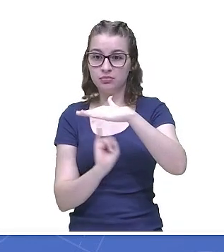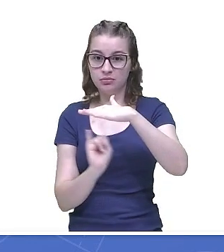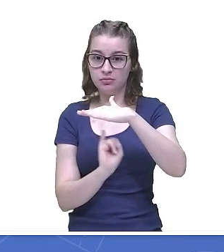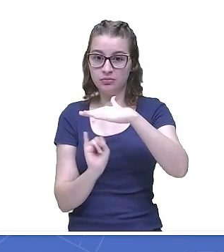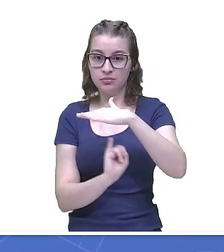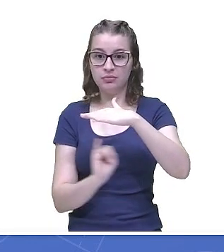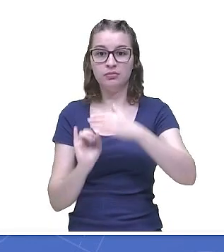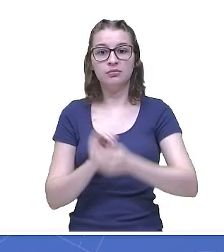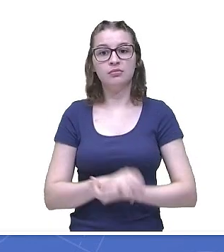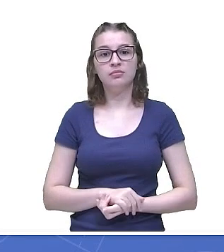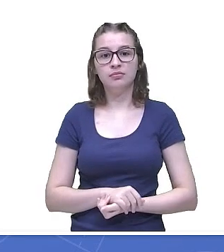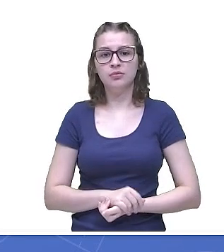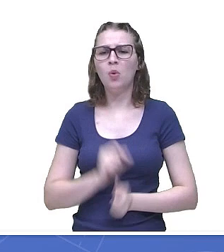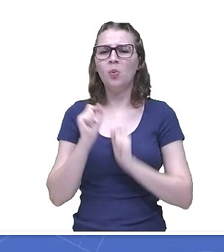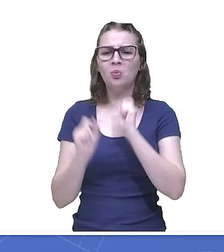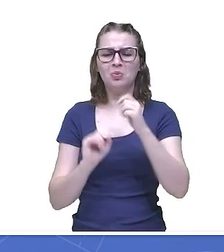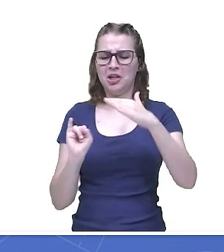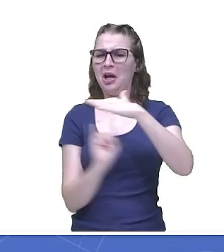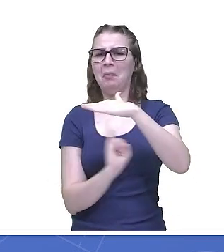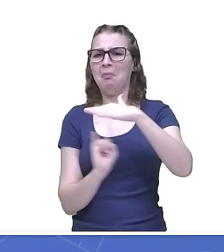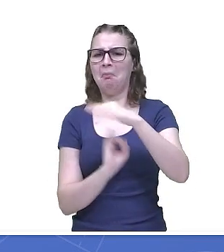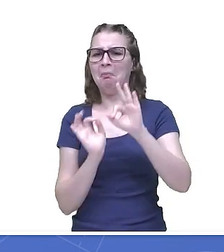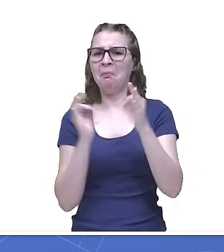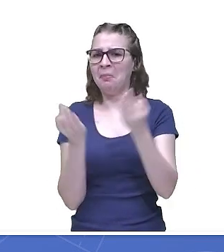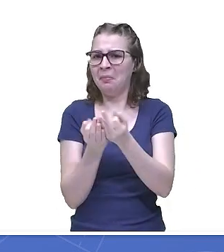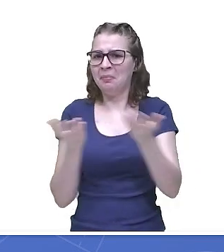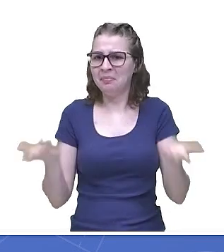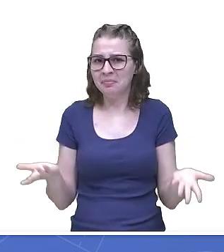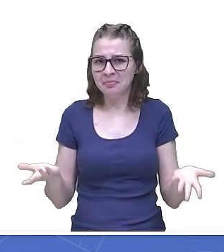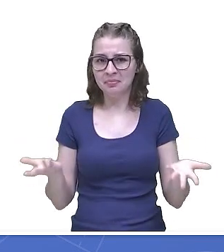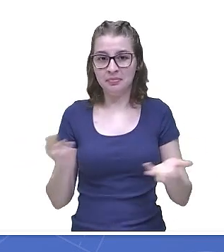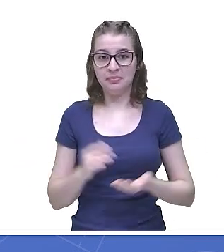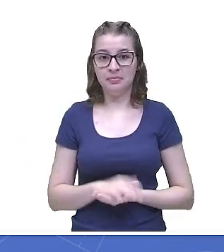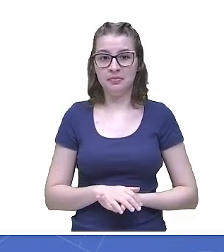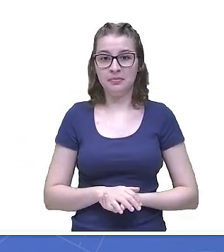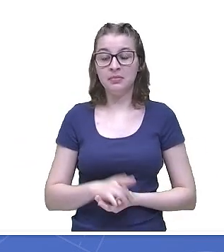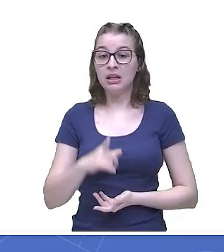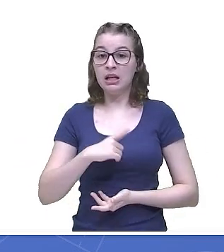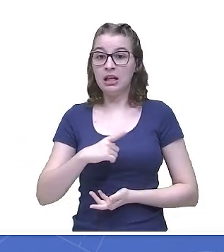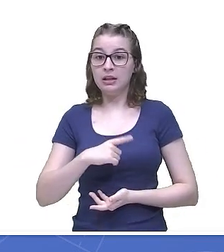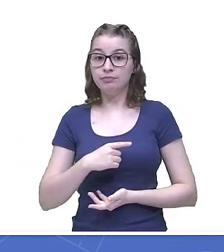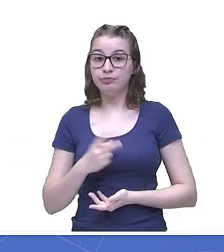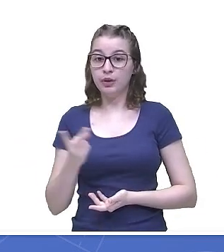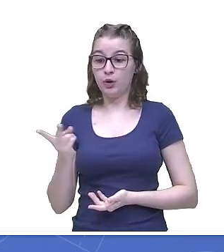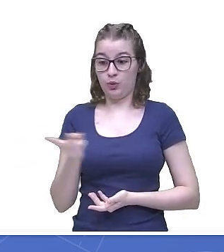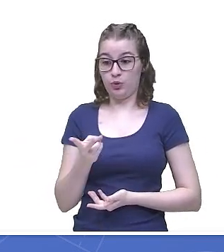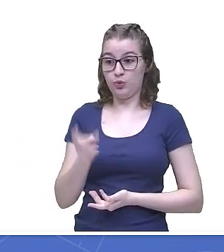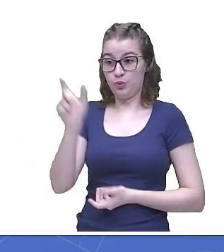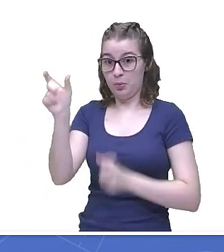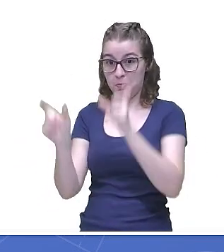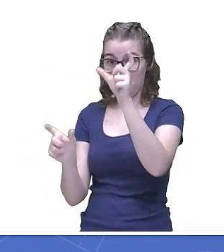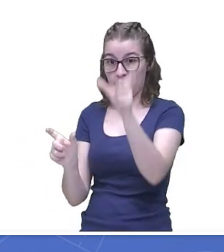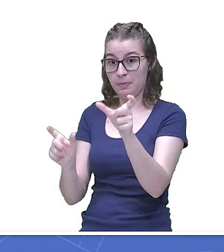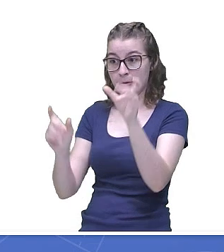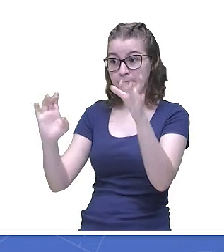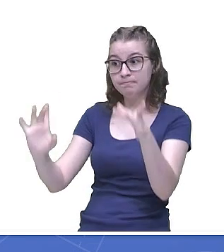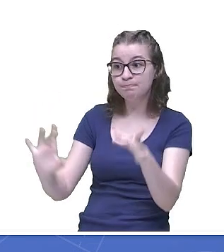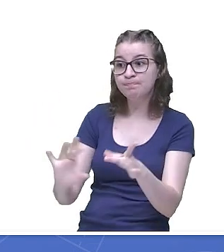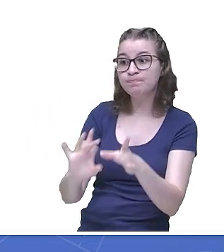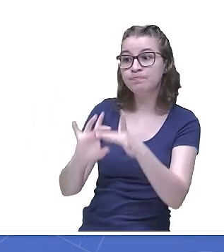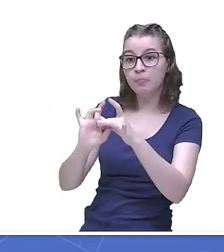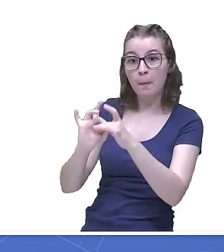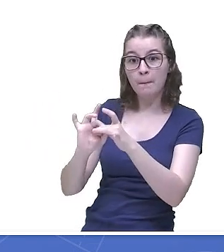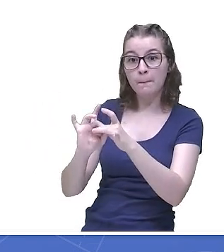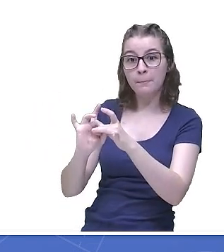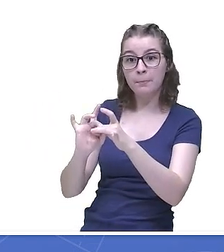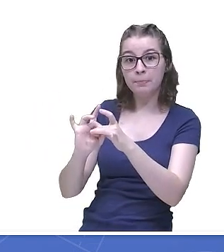informal? A família informal, ela é formada pela união estável, quando duas pessoas